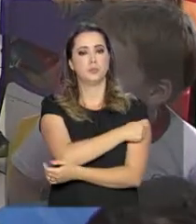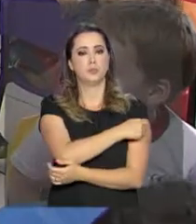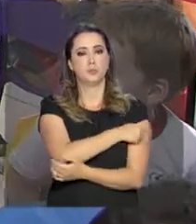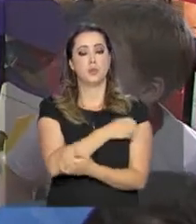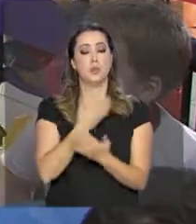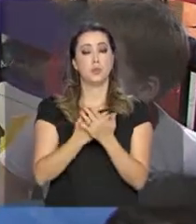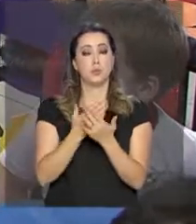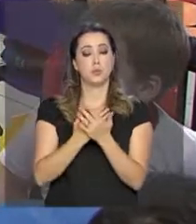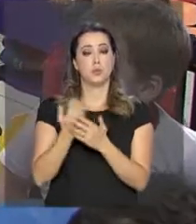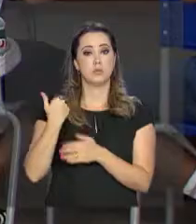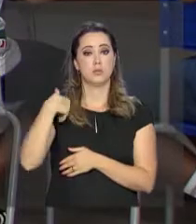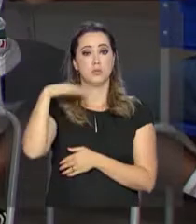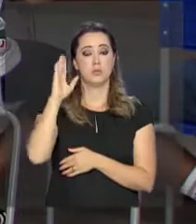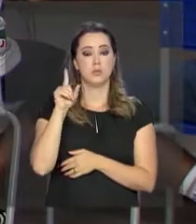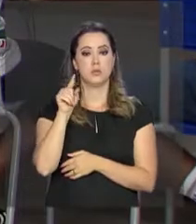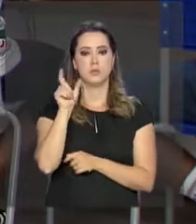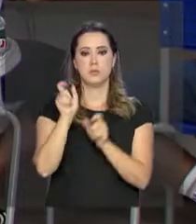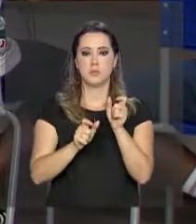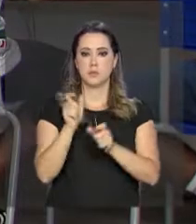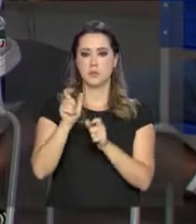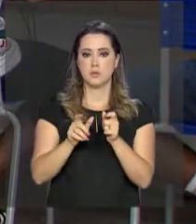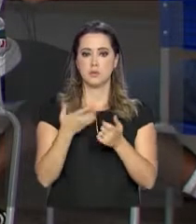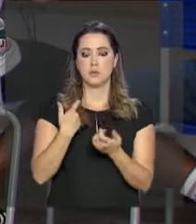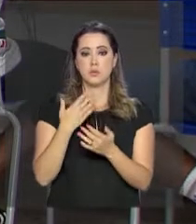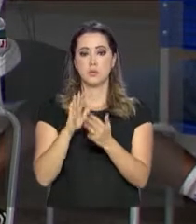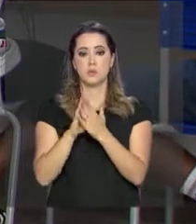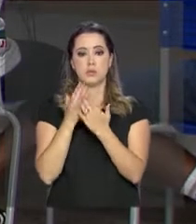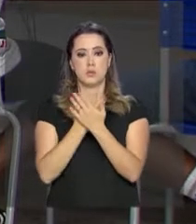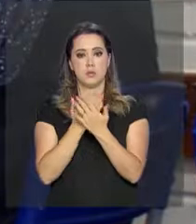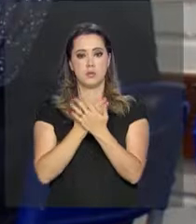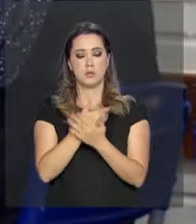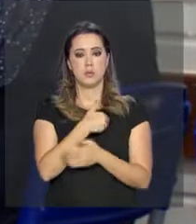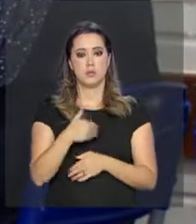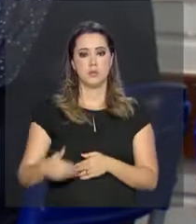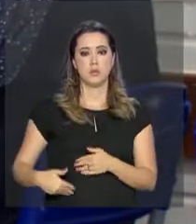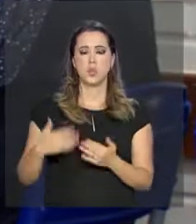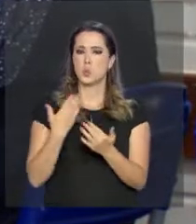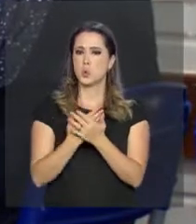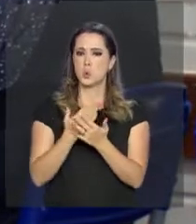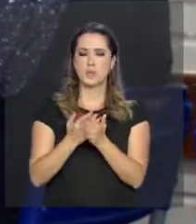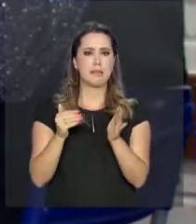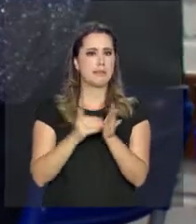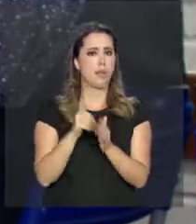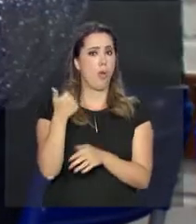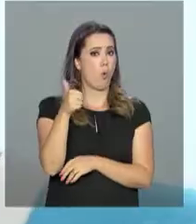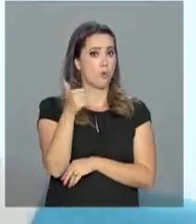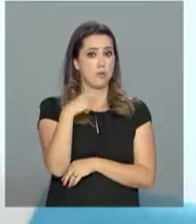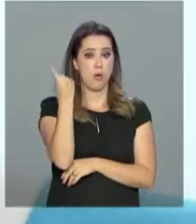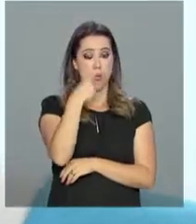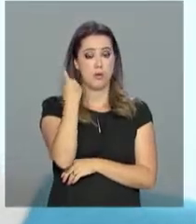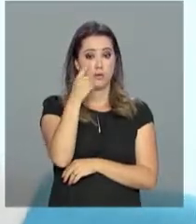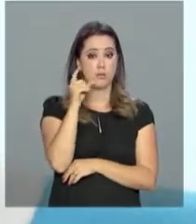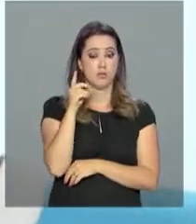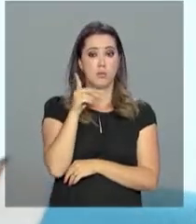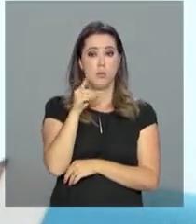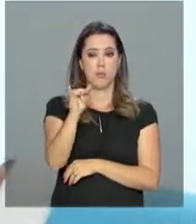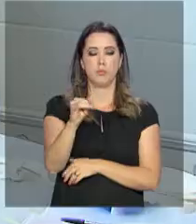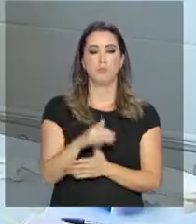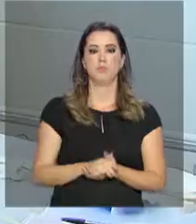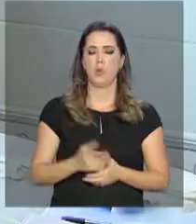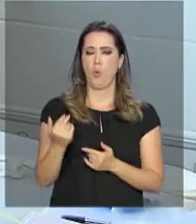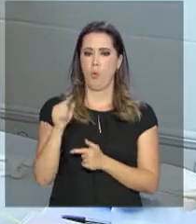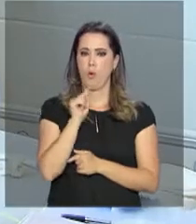mais tempo em sala de aula tem muita gente nas escolas públicas que estuda até 11 horas por dia é o caso do gabriel